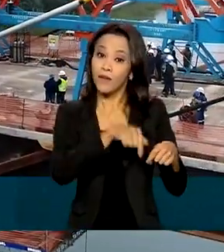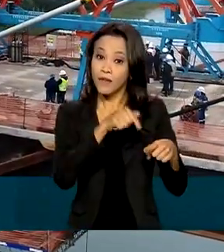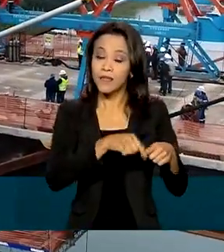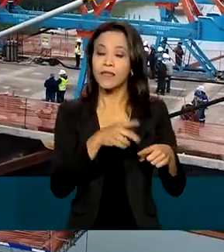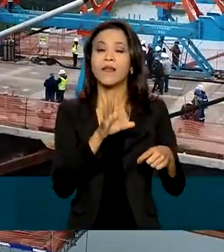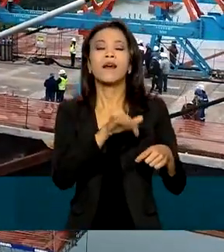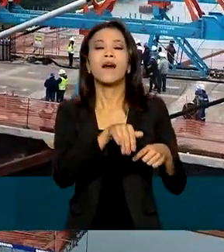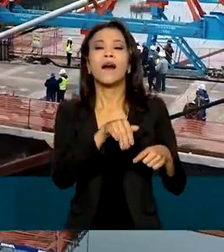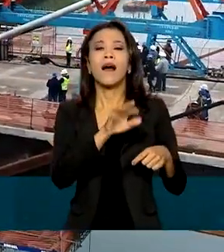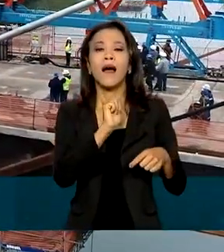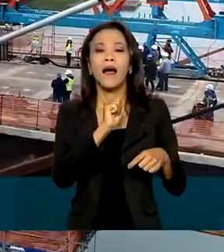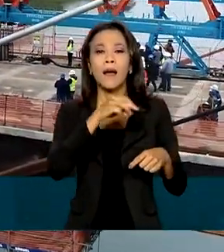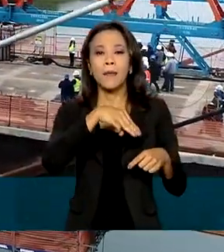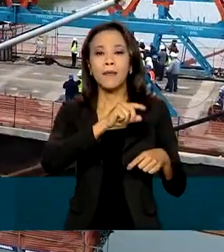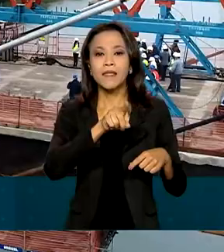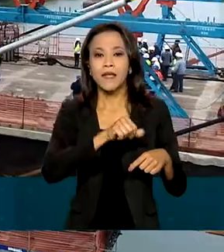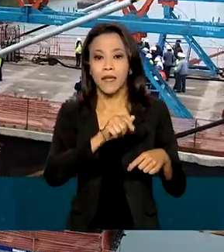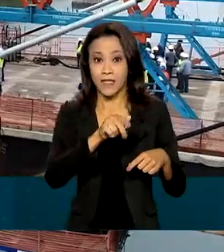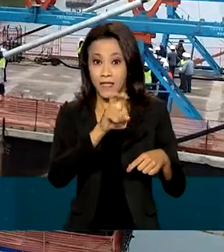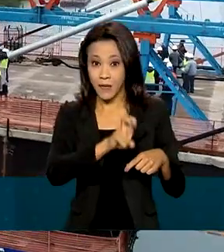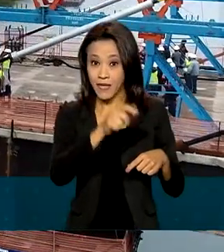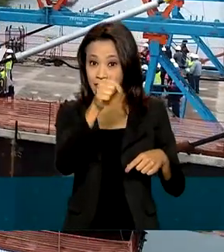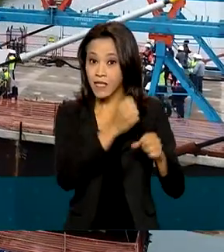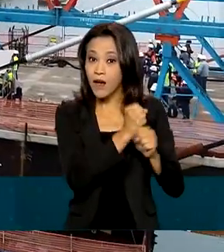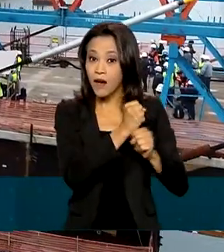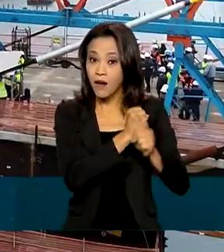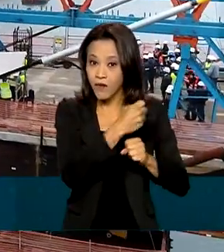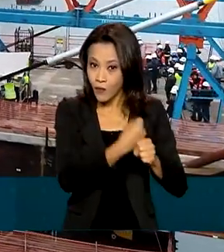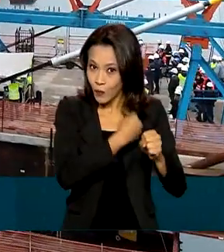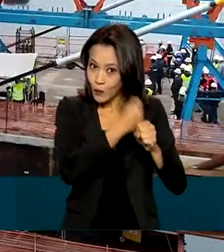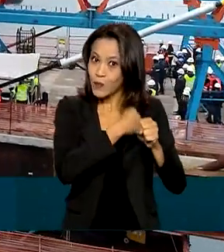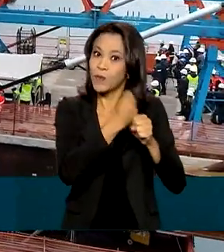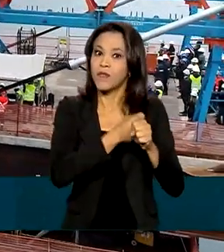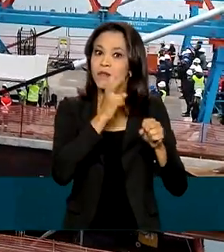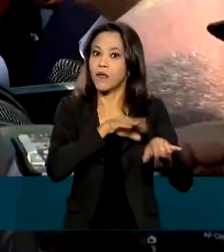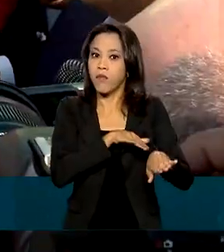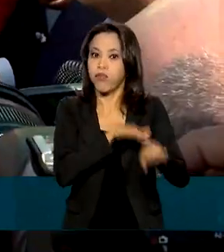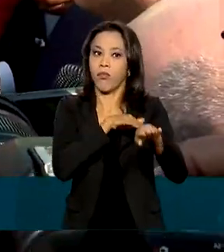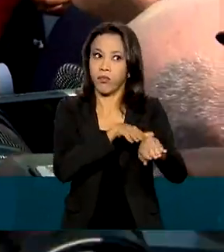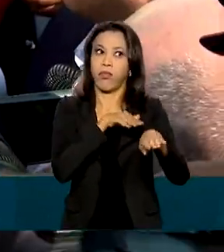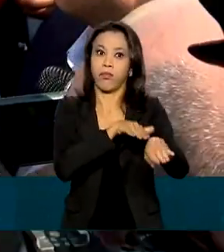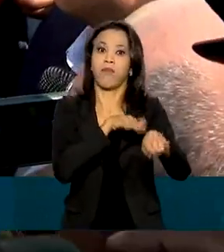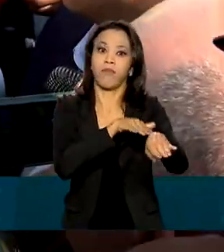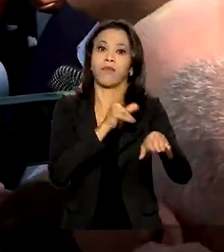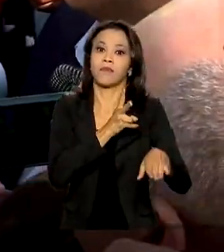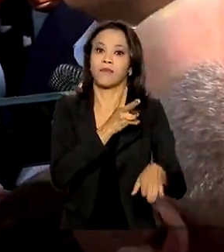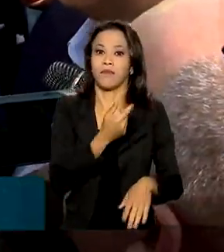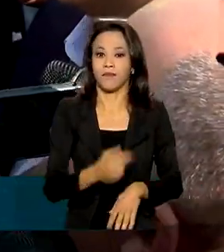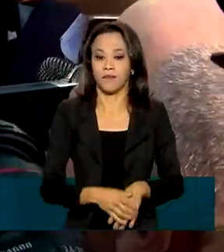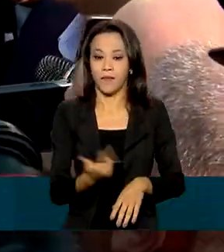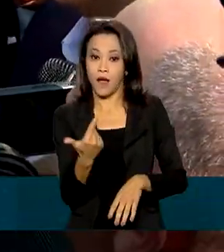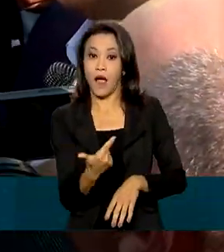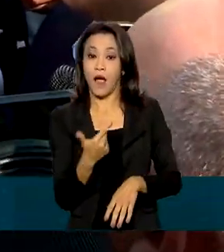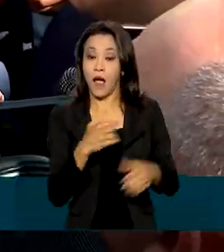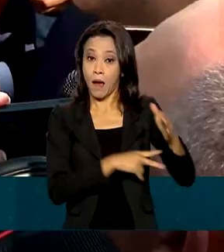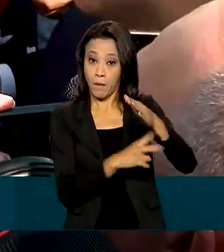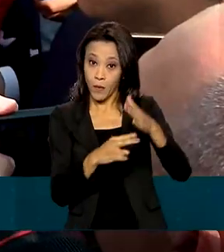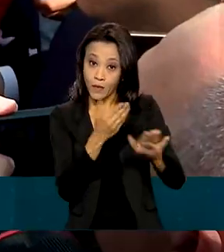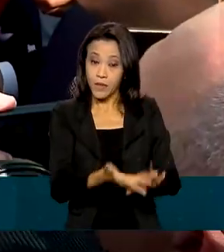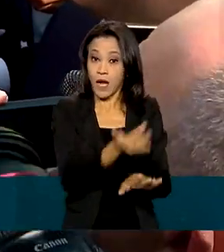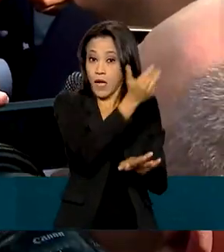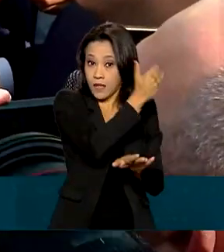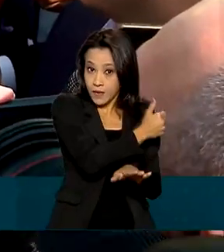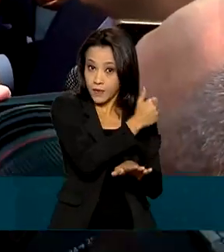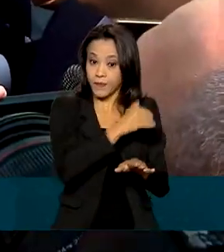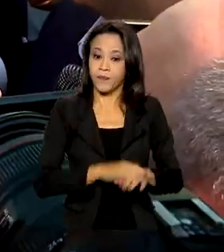construída há 57 anos e que sempre está bastante congestionada é Têxtil Pointer